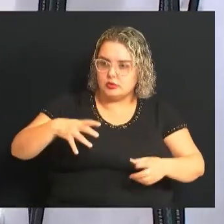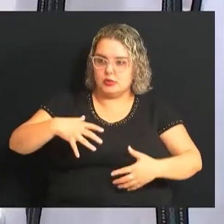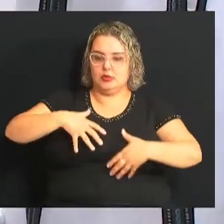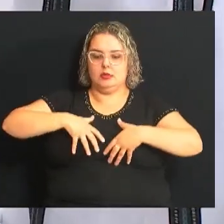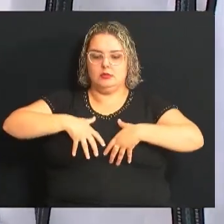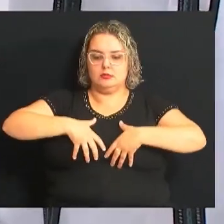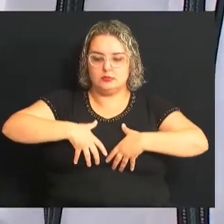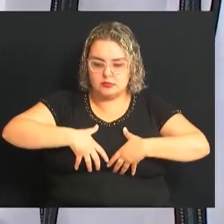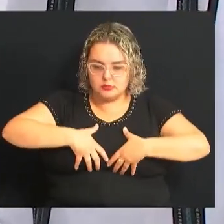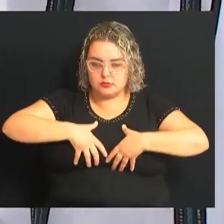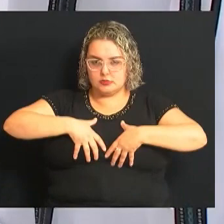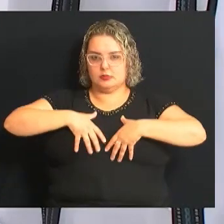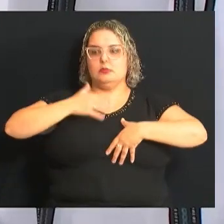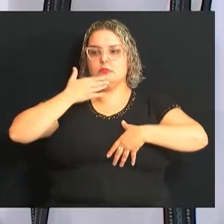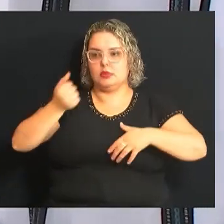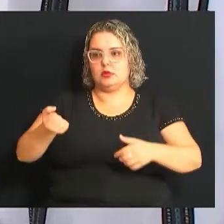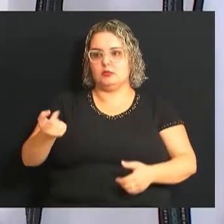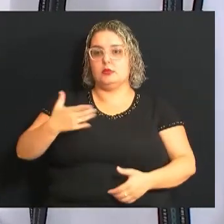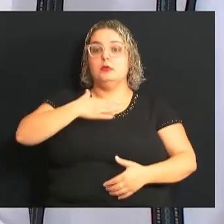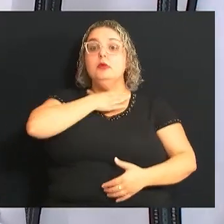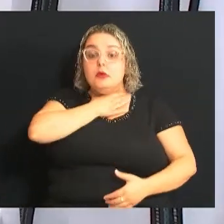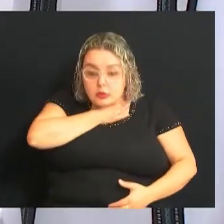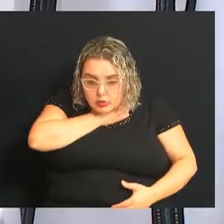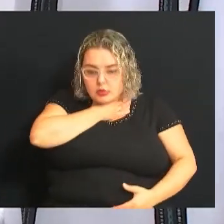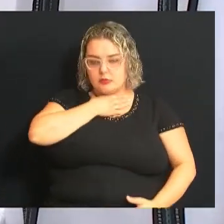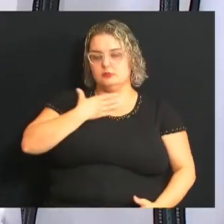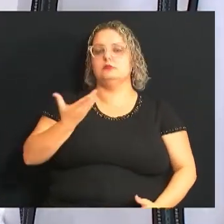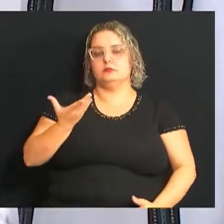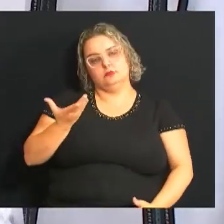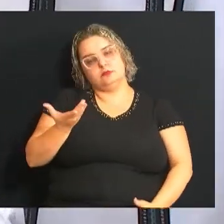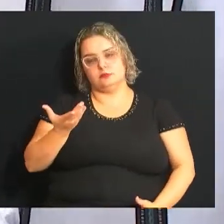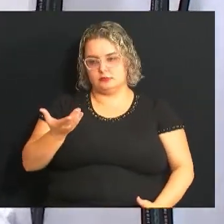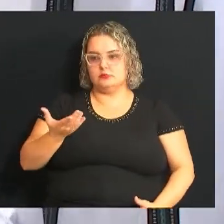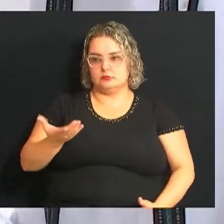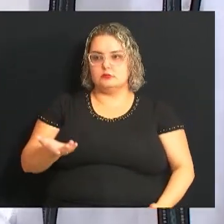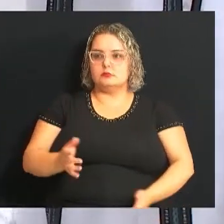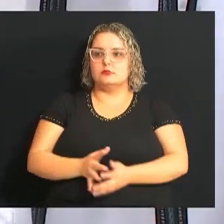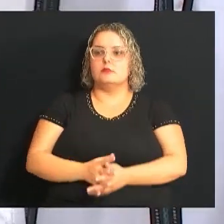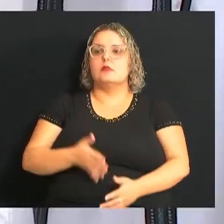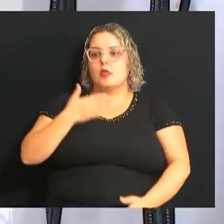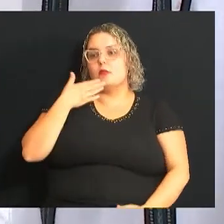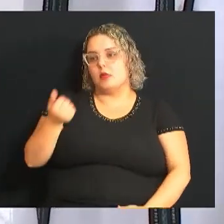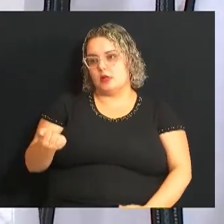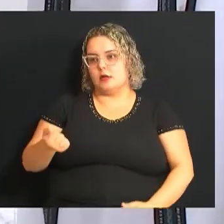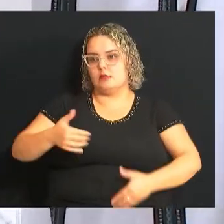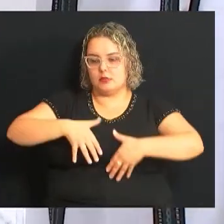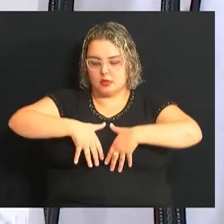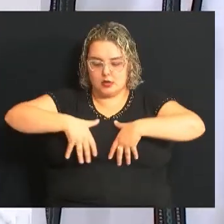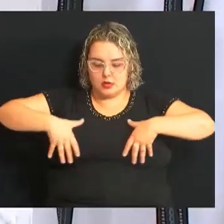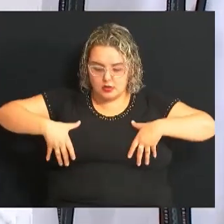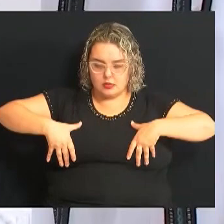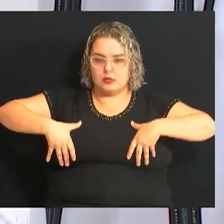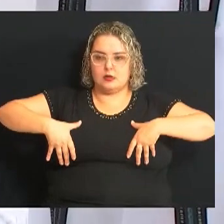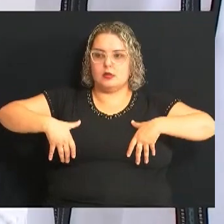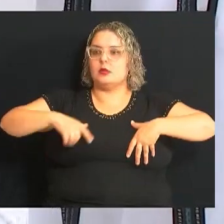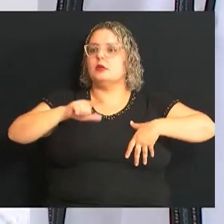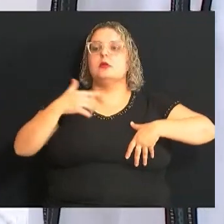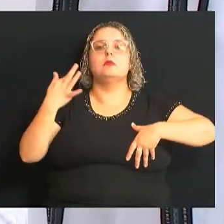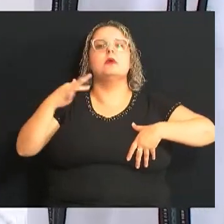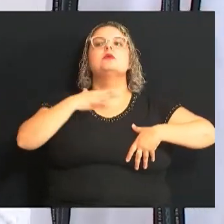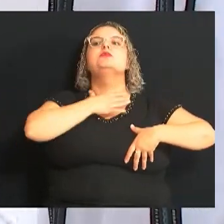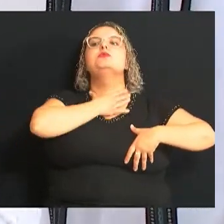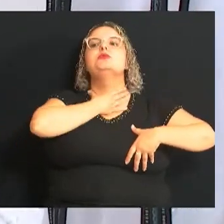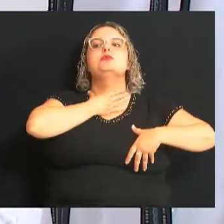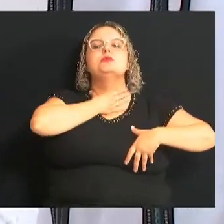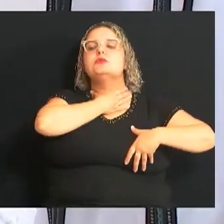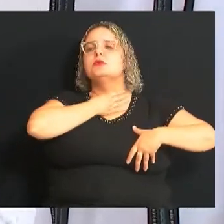segurar melhor o animal do que uma coleira só no pescoço, né? Ou até mesmo um enforcador. Então, o ideal é uma guia com peitoral, né? Uma guia